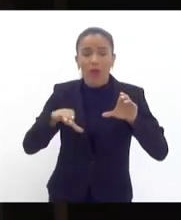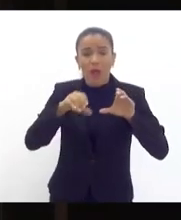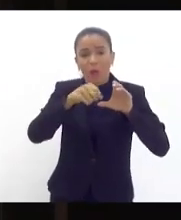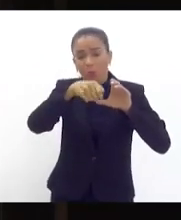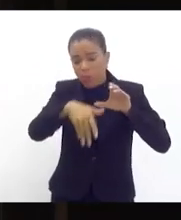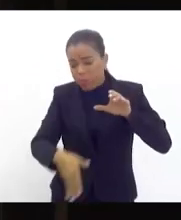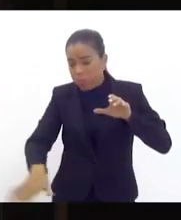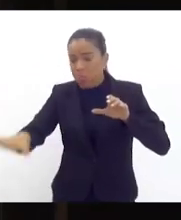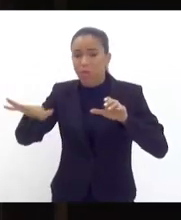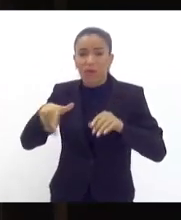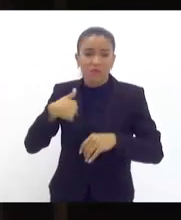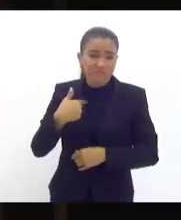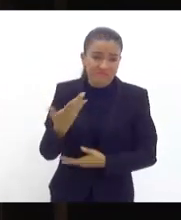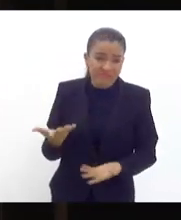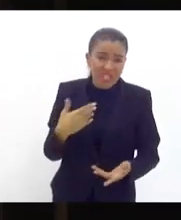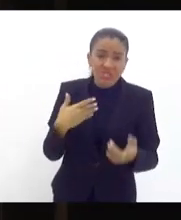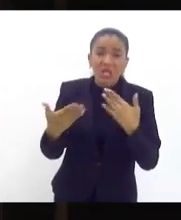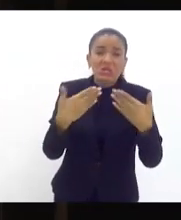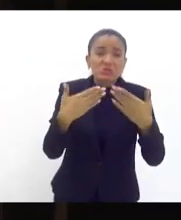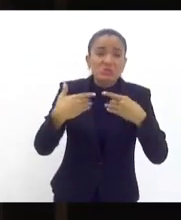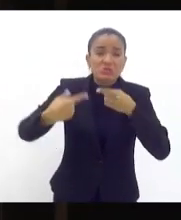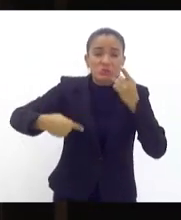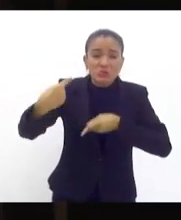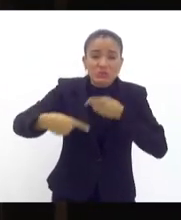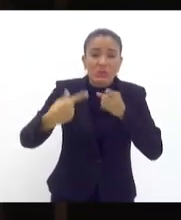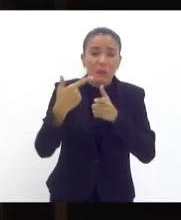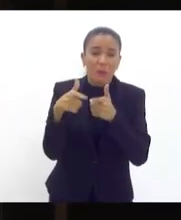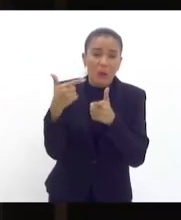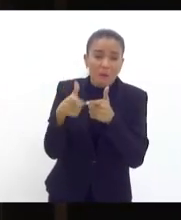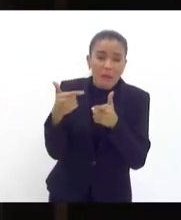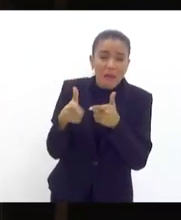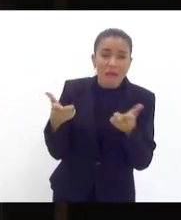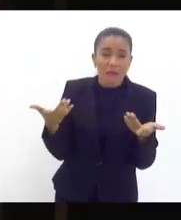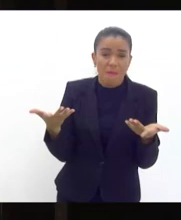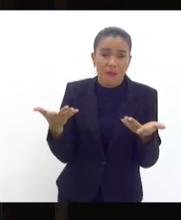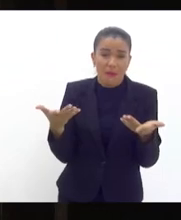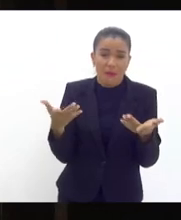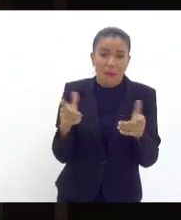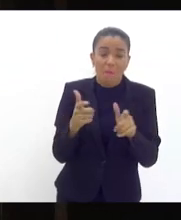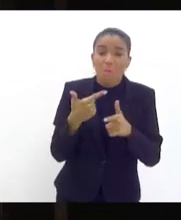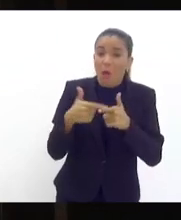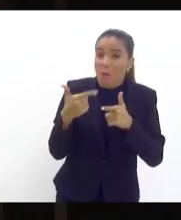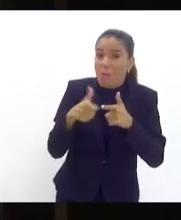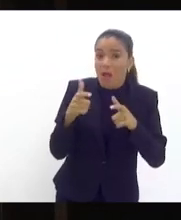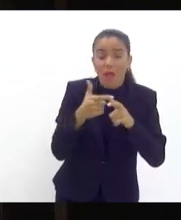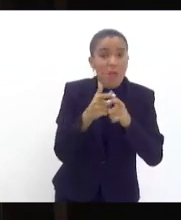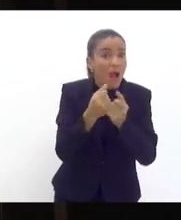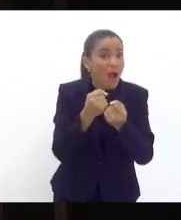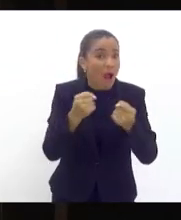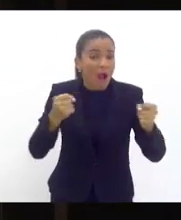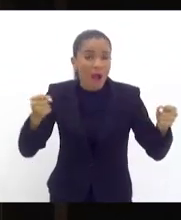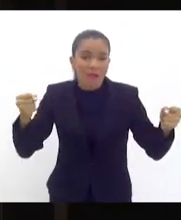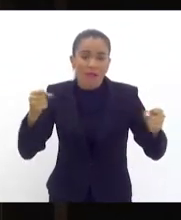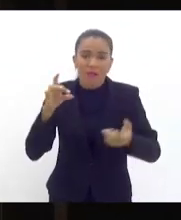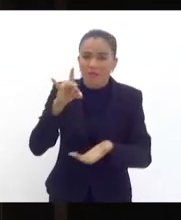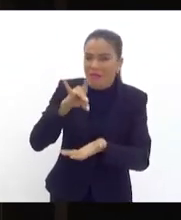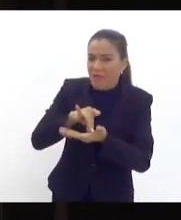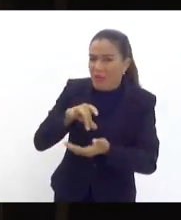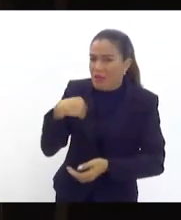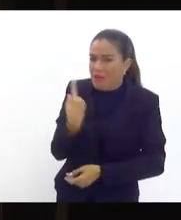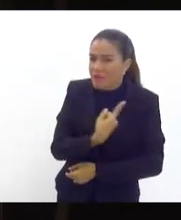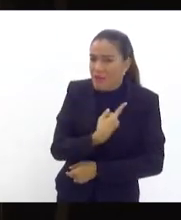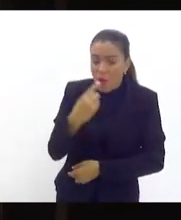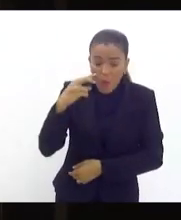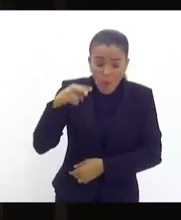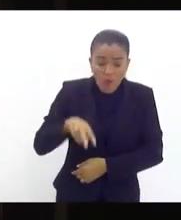discutindo aqui problema problemas macros lá de cima quando na realidade nós temos